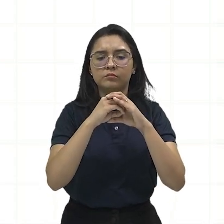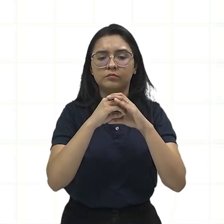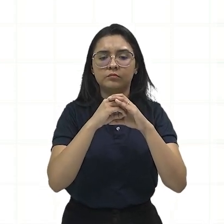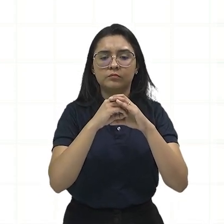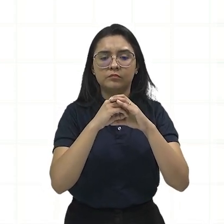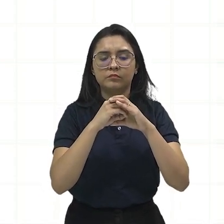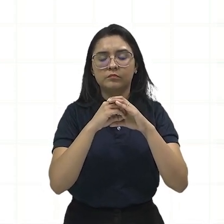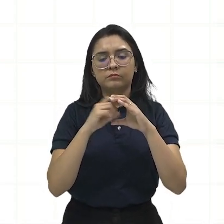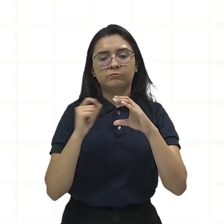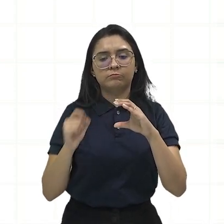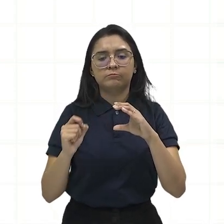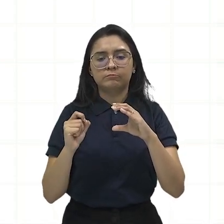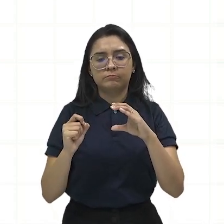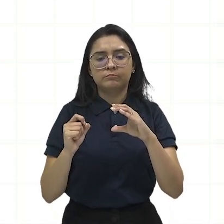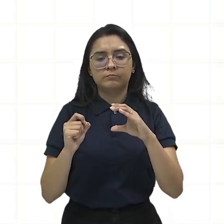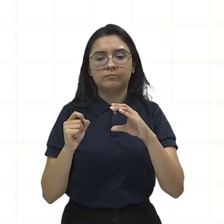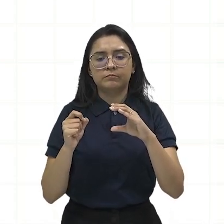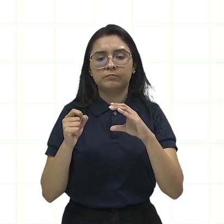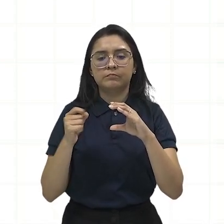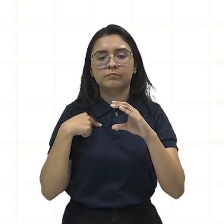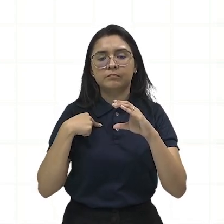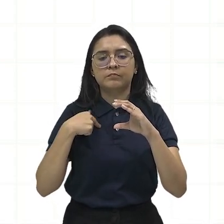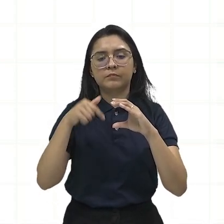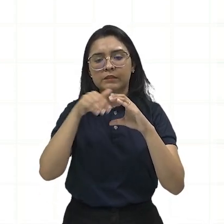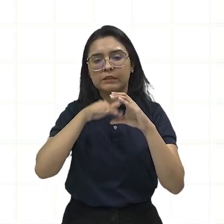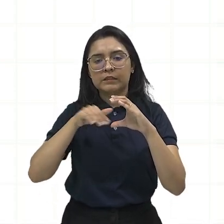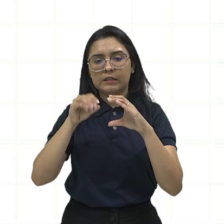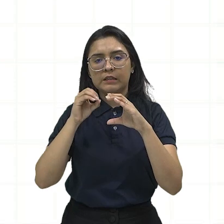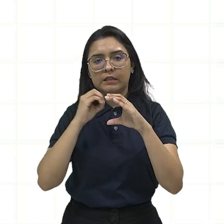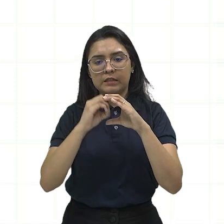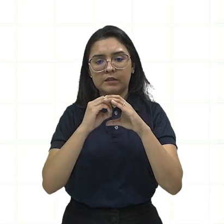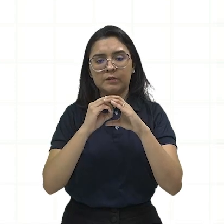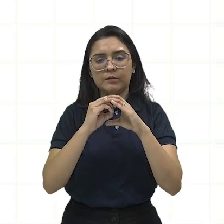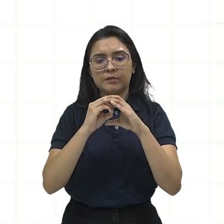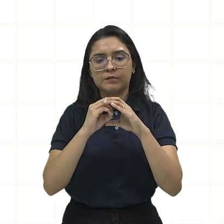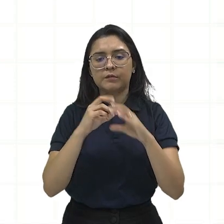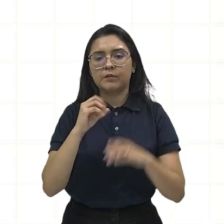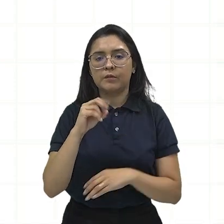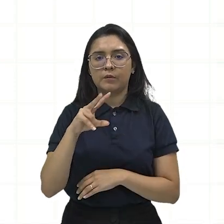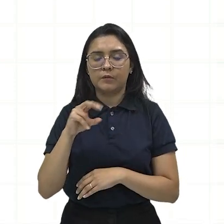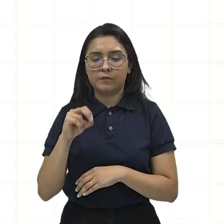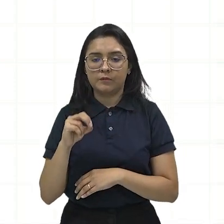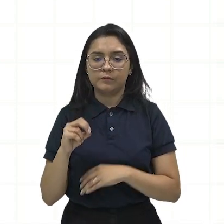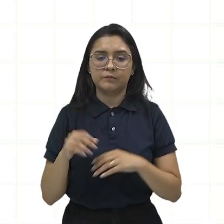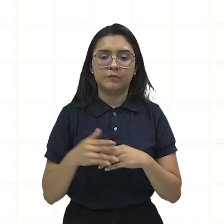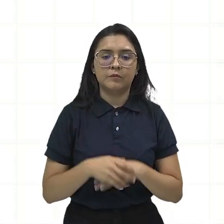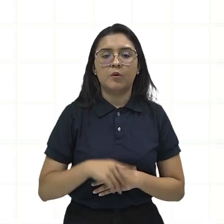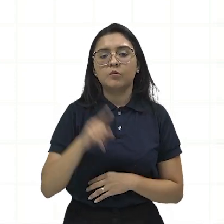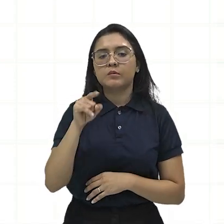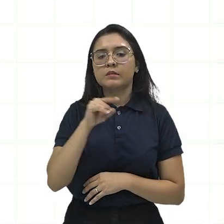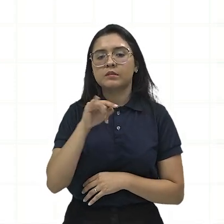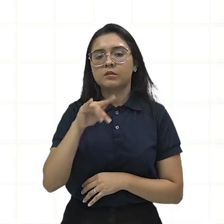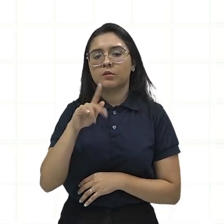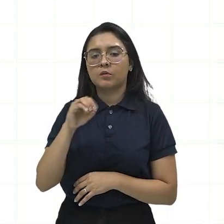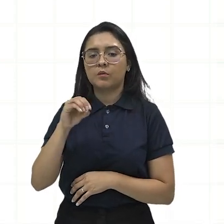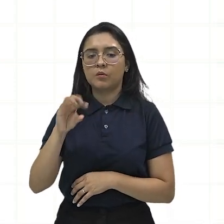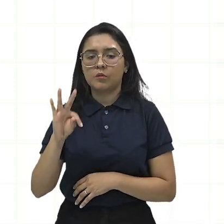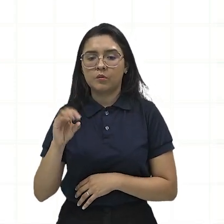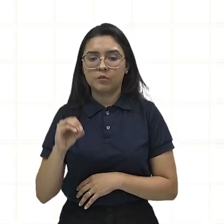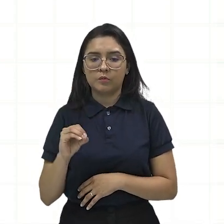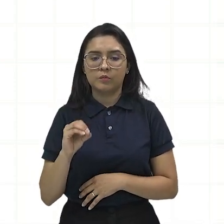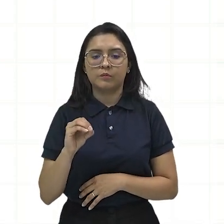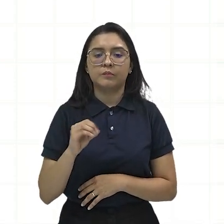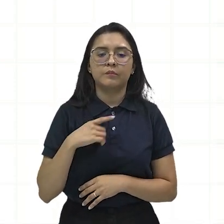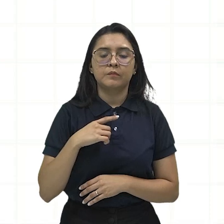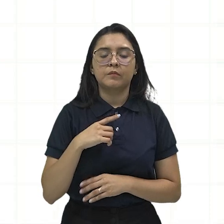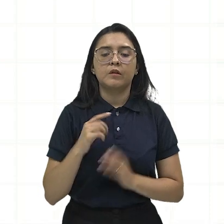mais na região equatorial desse ovo ou zigoto, formando aqui o processo